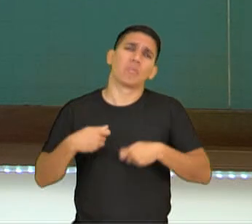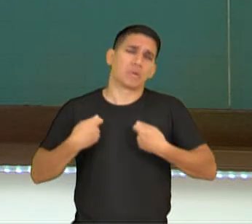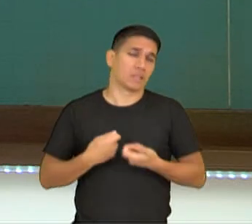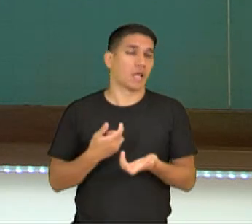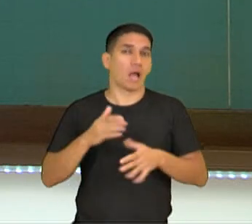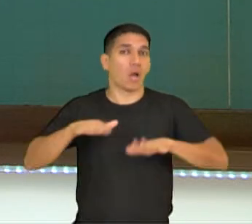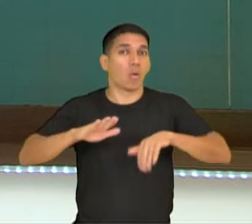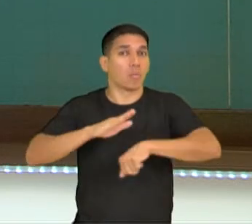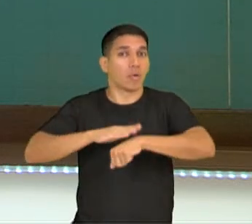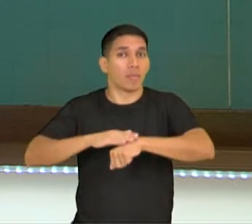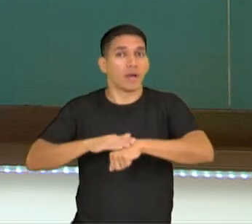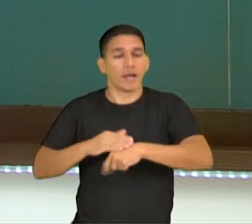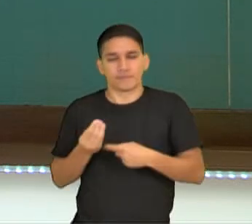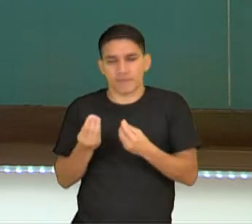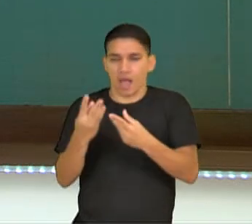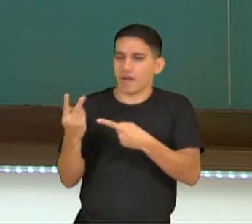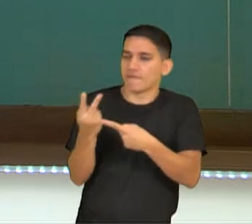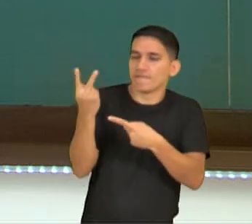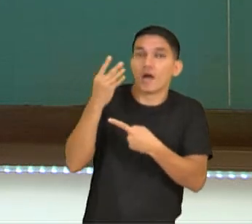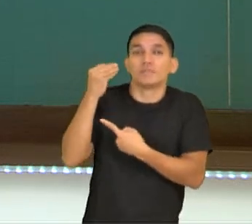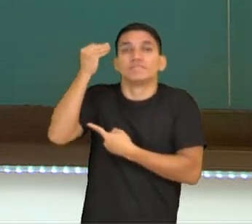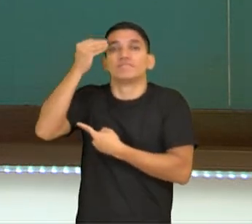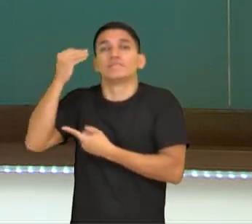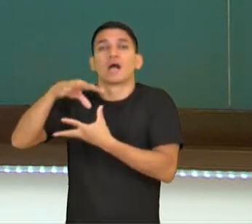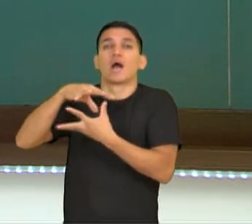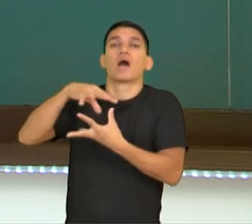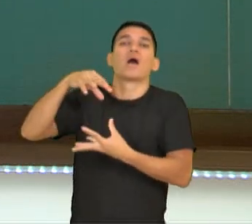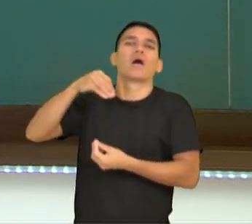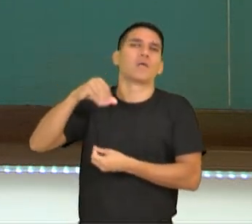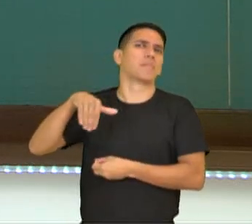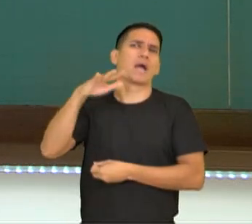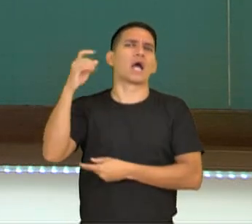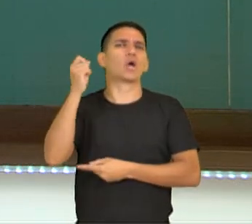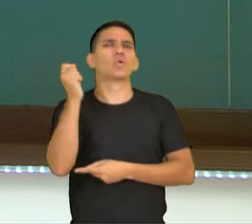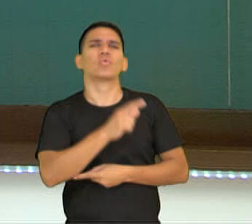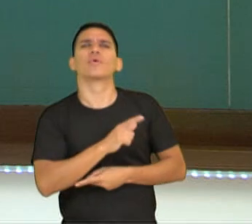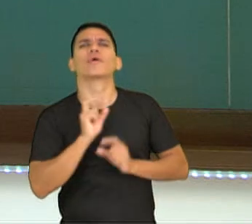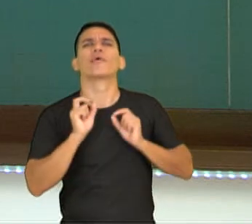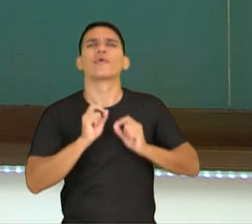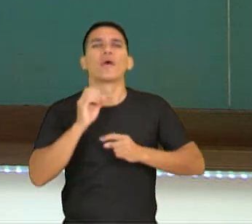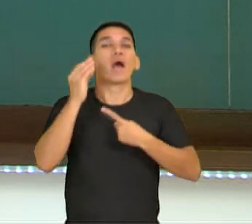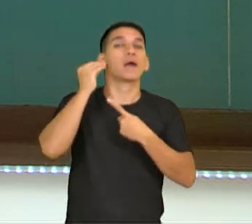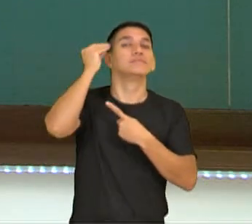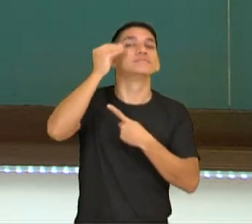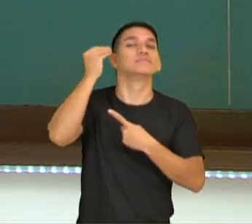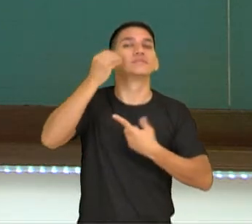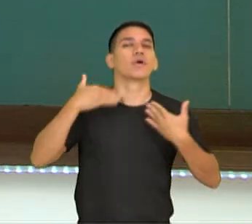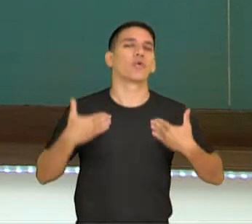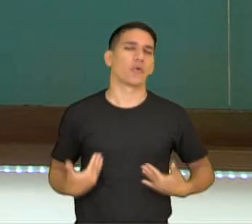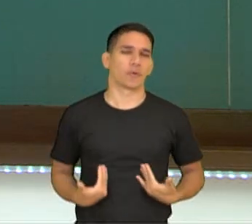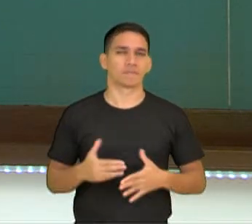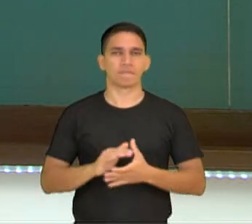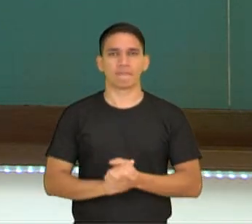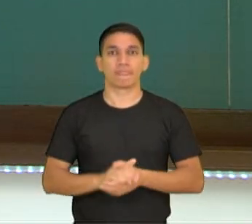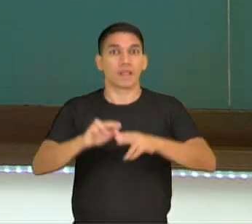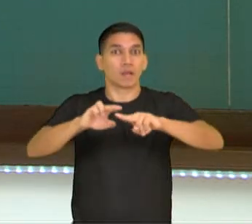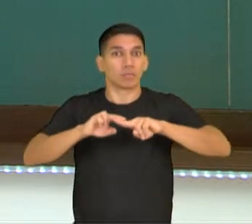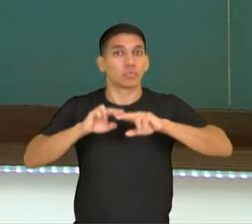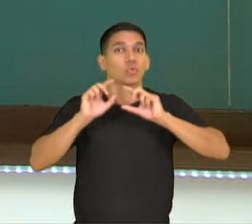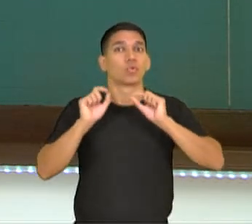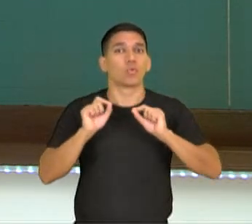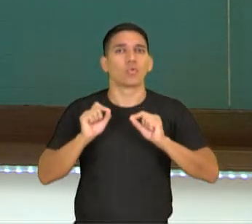medida, valorizar essa experiência da alma, muito mais do que a experiência do corpo. Por isso que